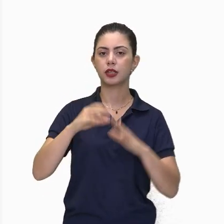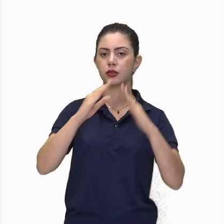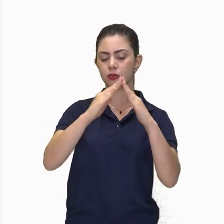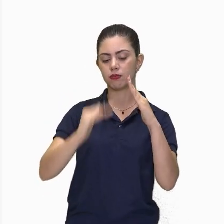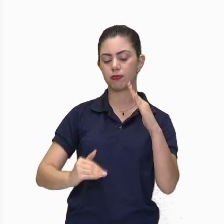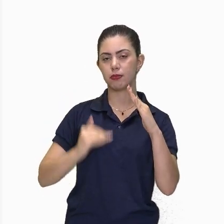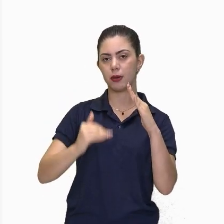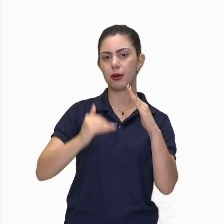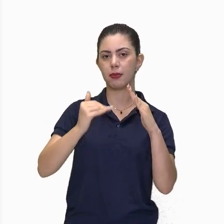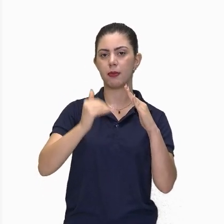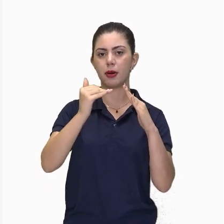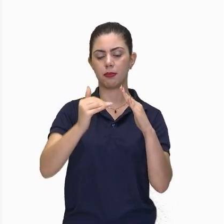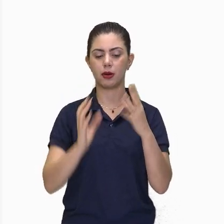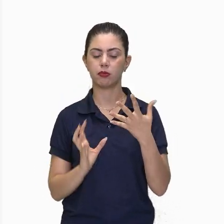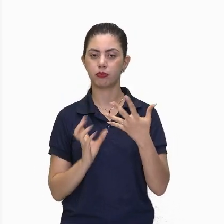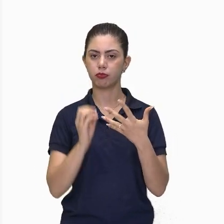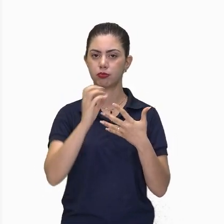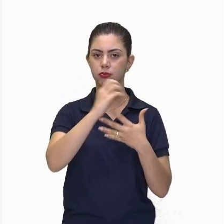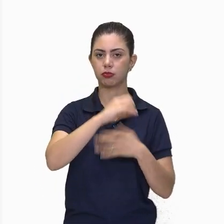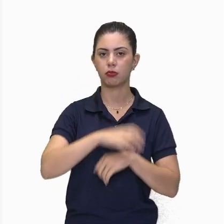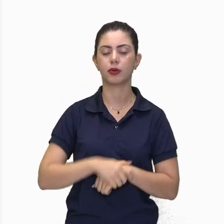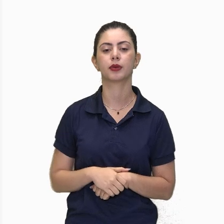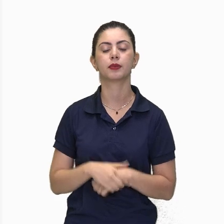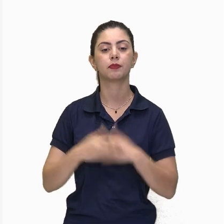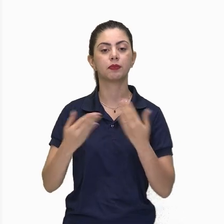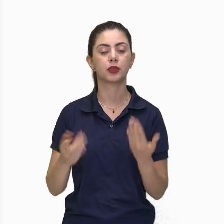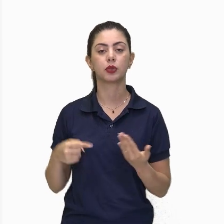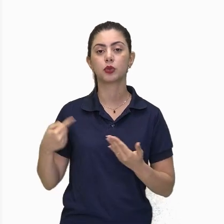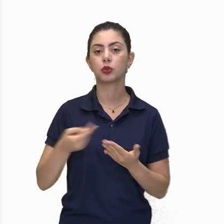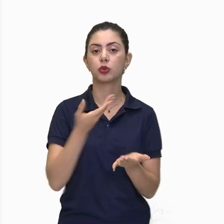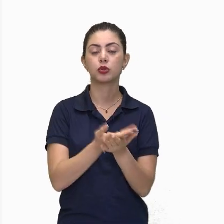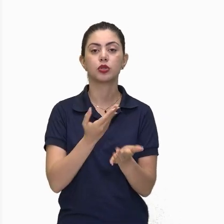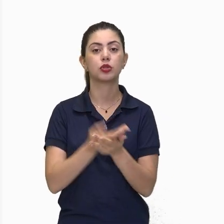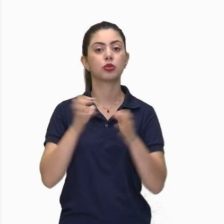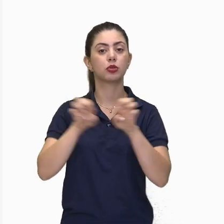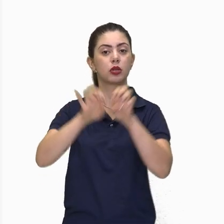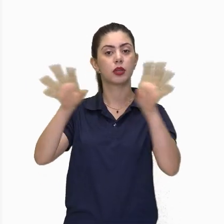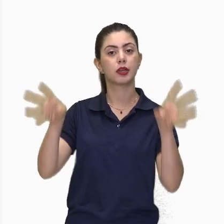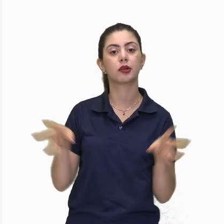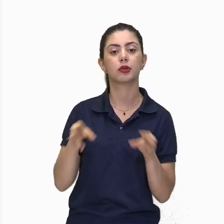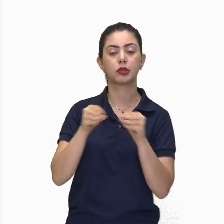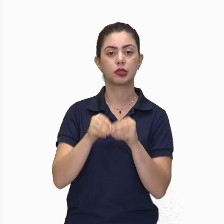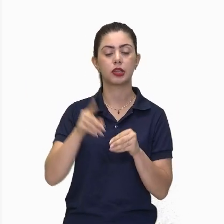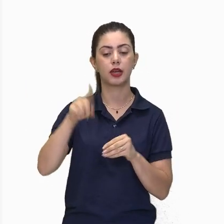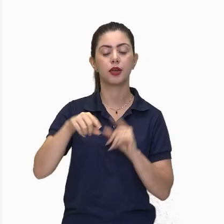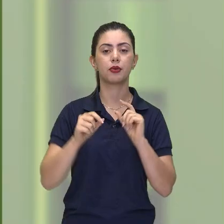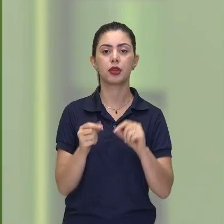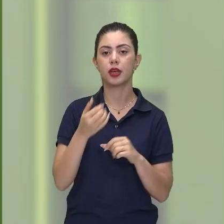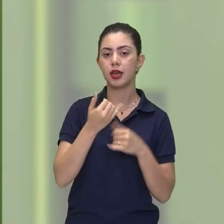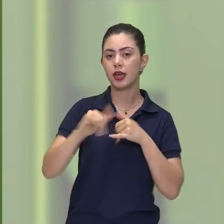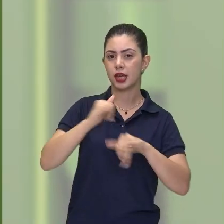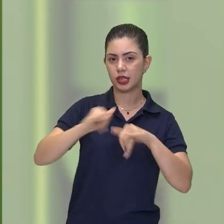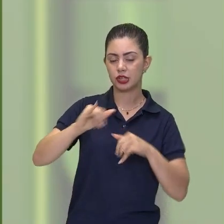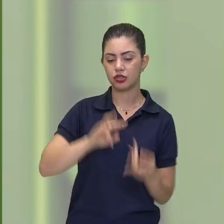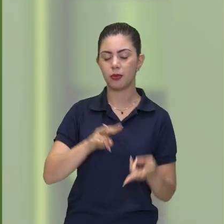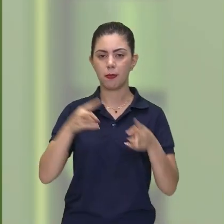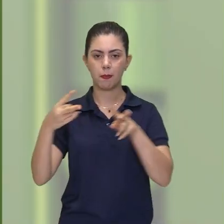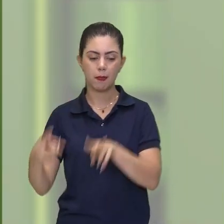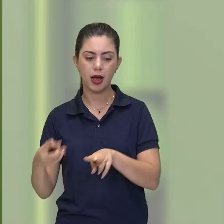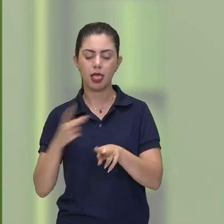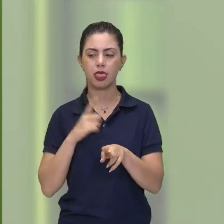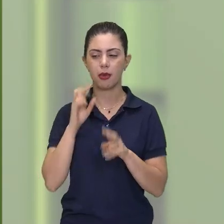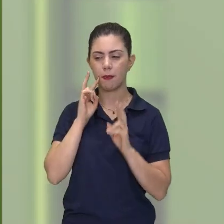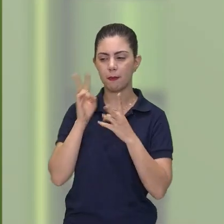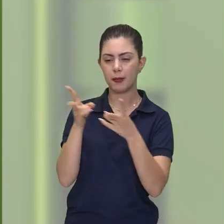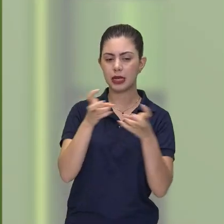alimentar. Né? Então, na ecologia, quando nós estudamos esse fluxo de energia, né, a gente observa a interação entre essas